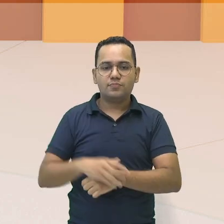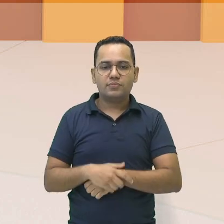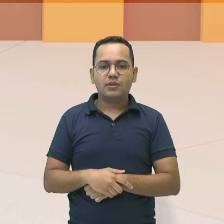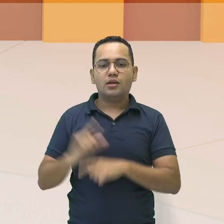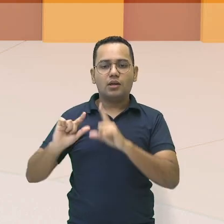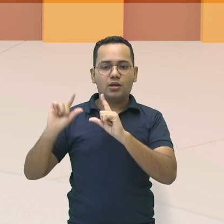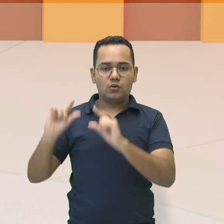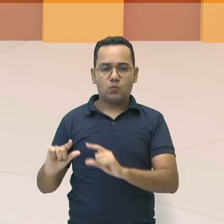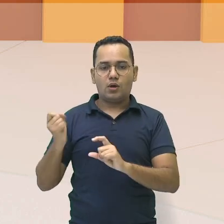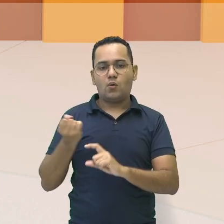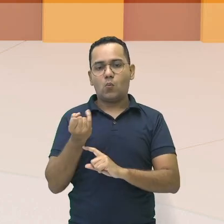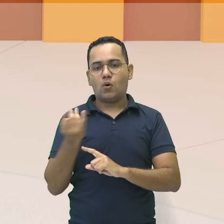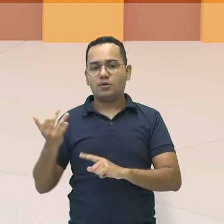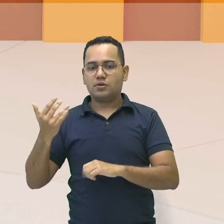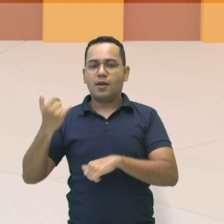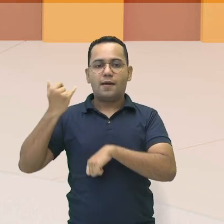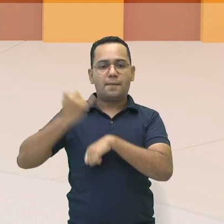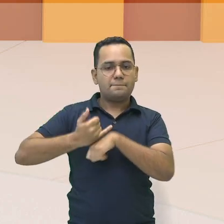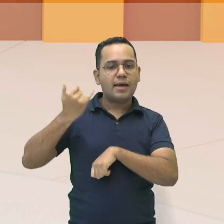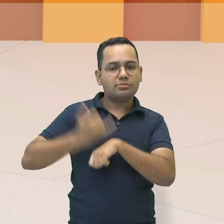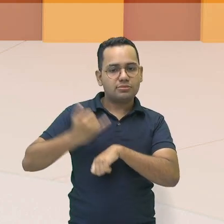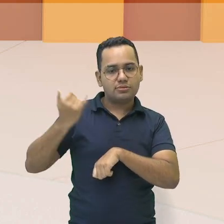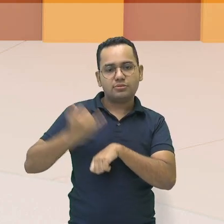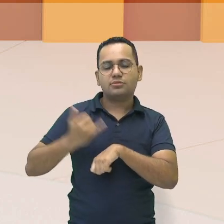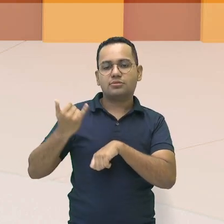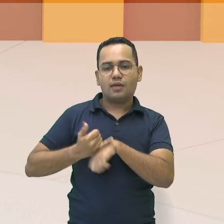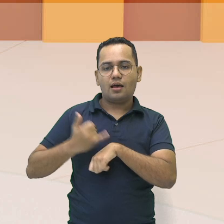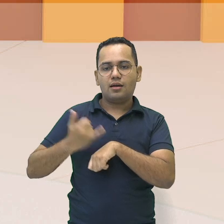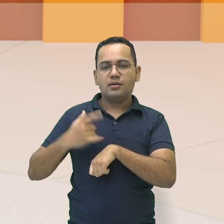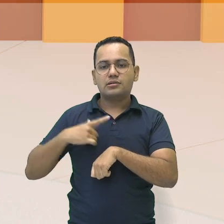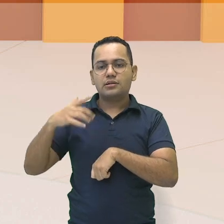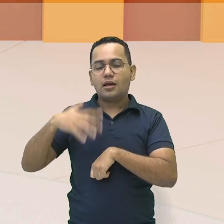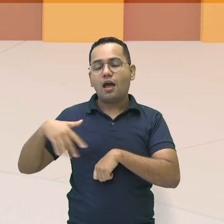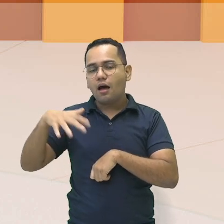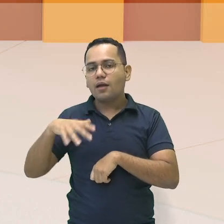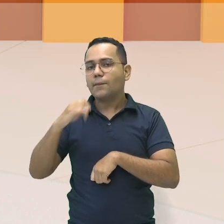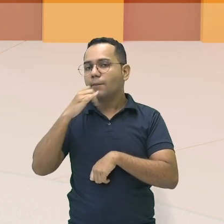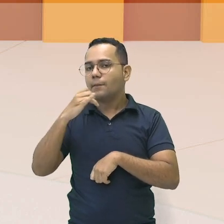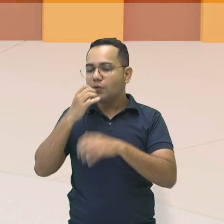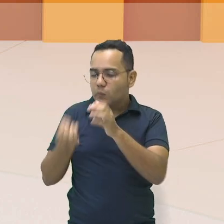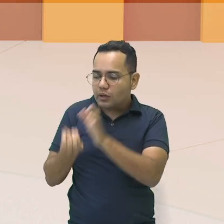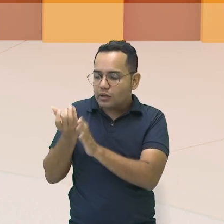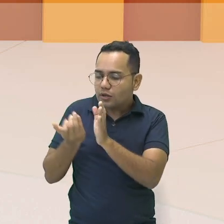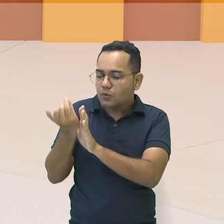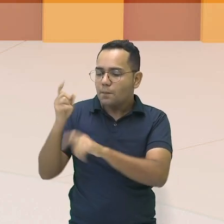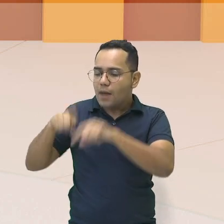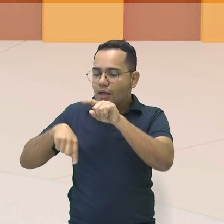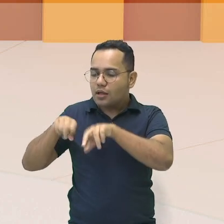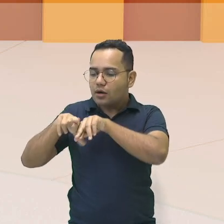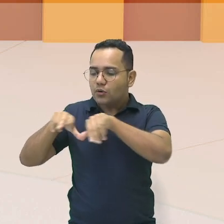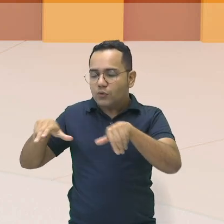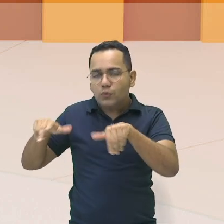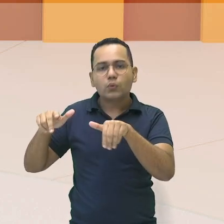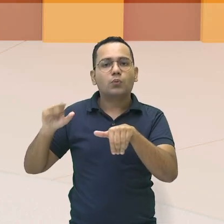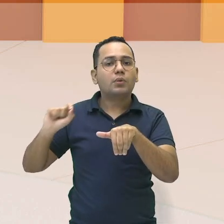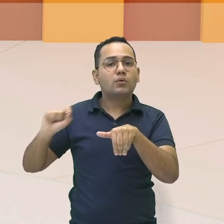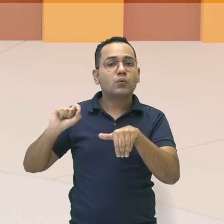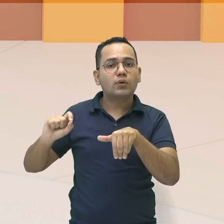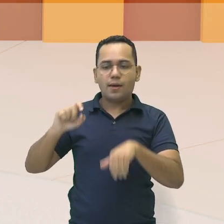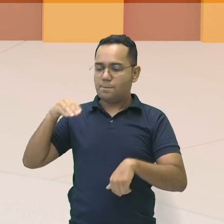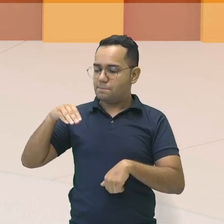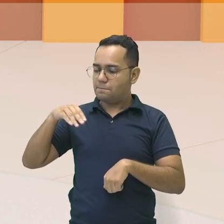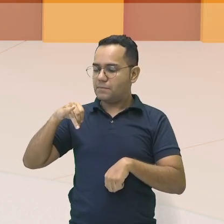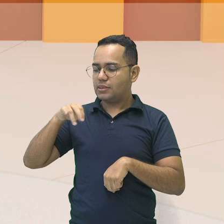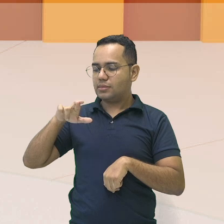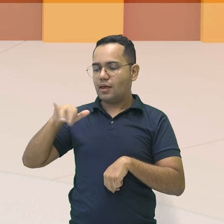pesados que são lançados ali na natureza por diversas atividades, inclusive, por exemplo, a mineração, certo? Destaco